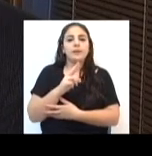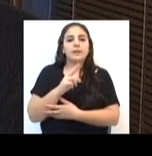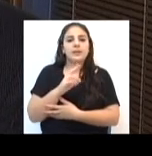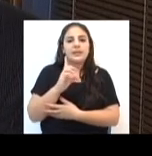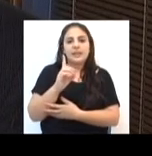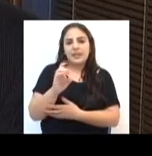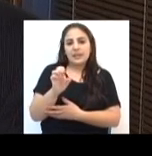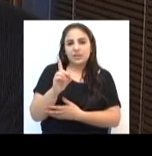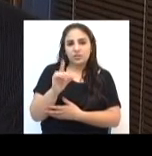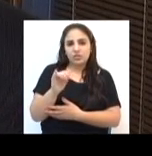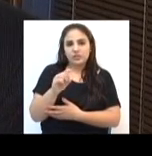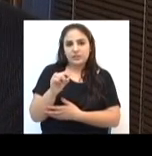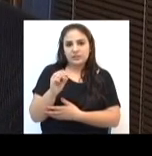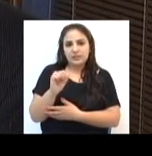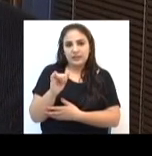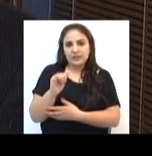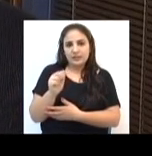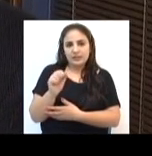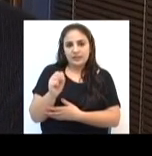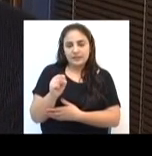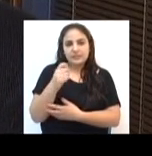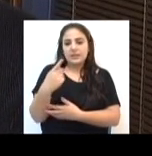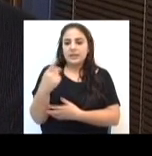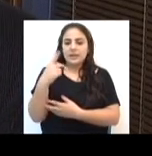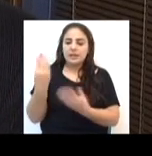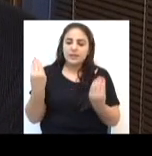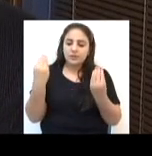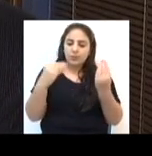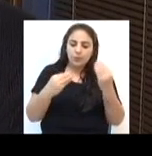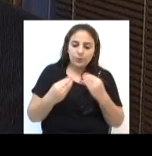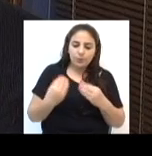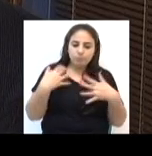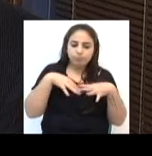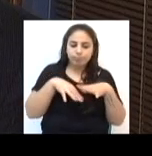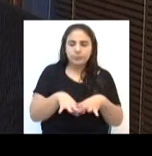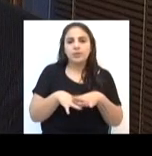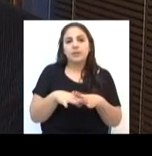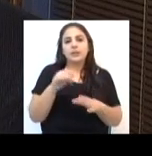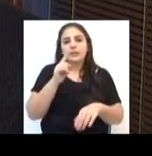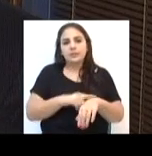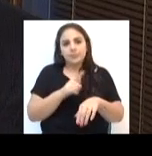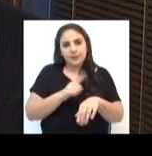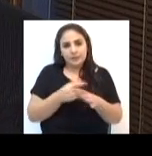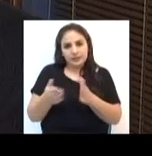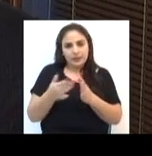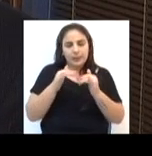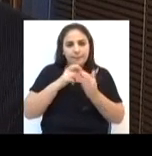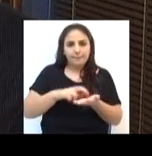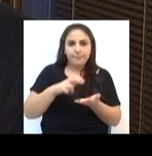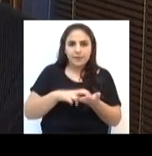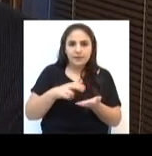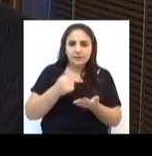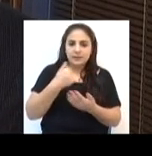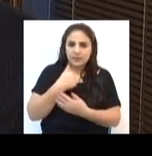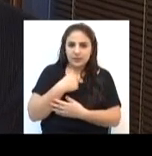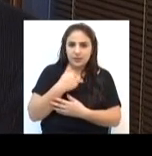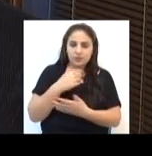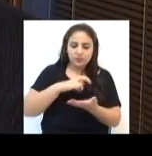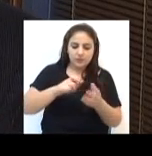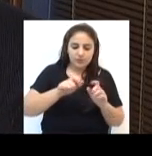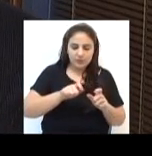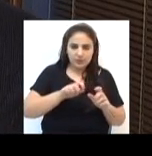também apresentou 18 razões para que os brasileiros sejam contrários à redução da maioridade penal. Hoje o país